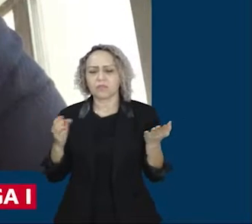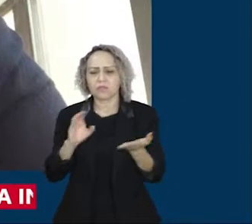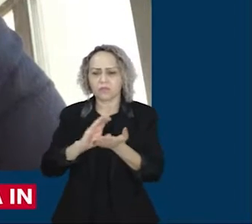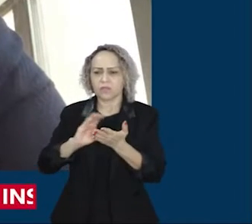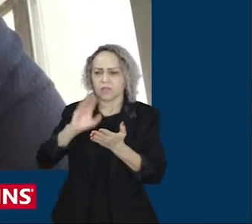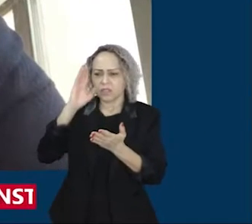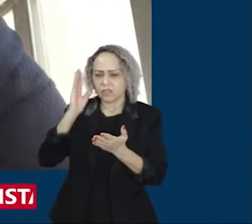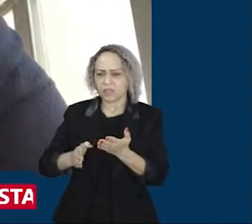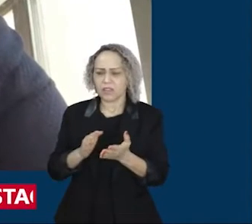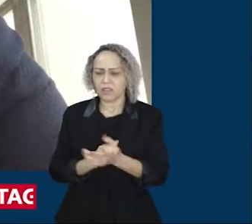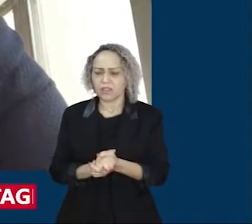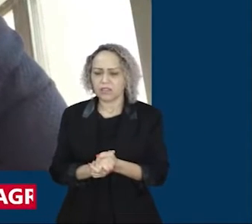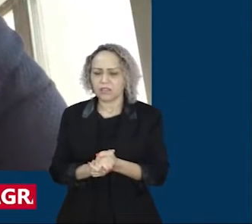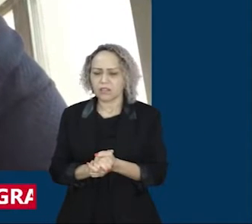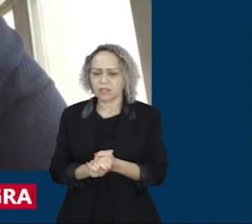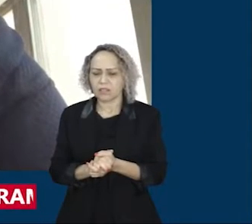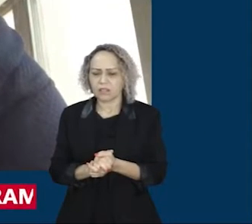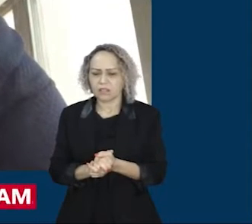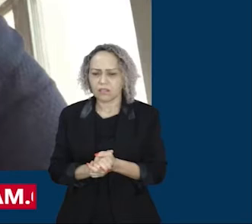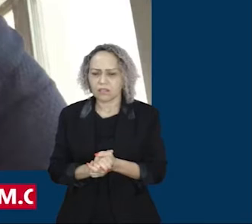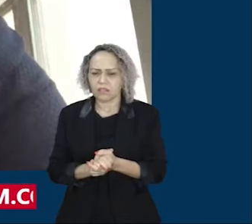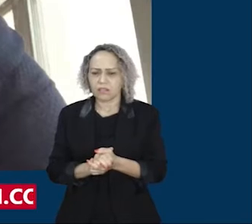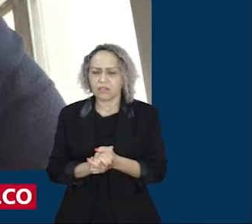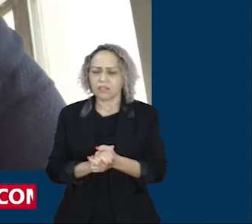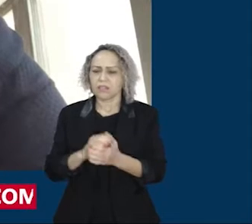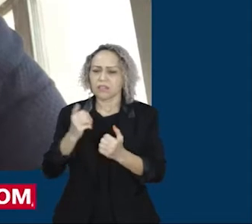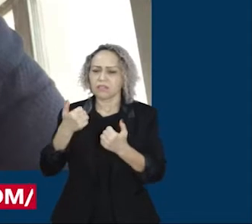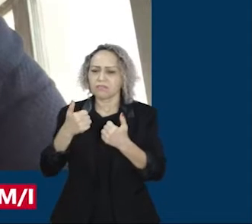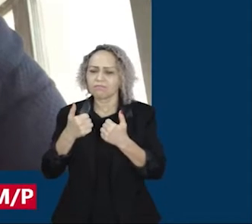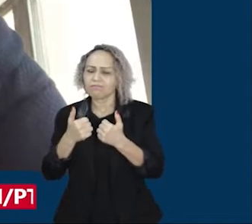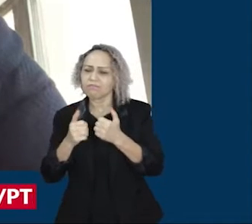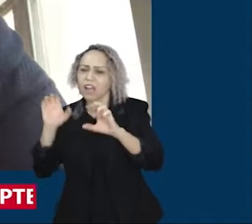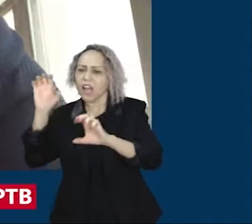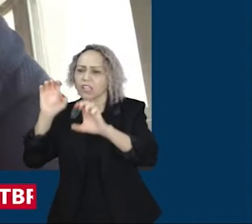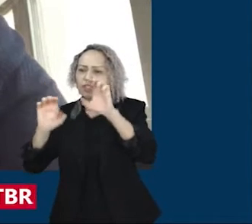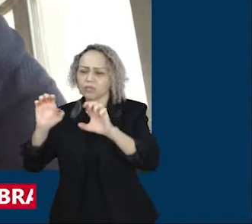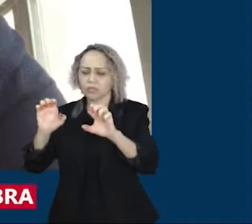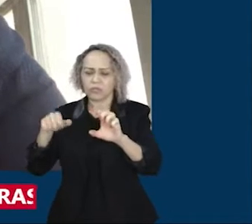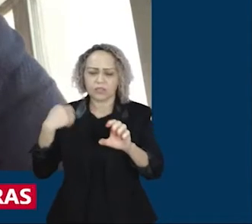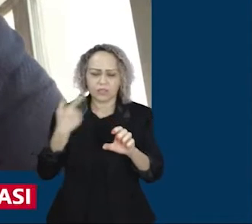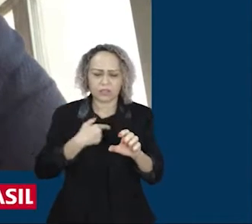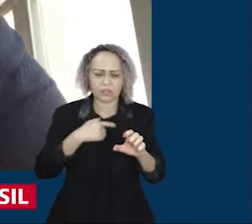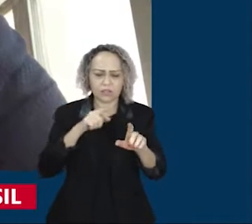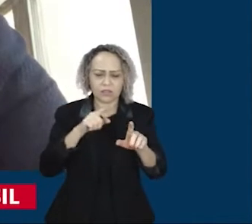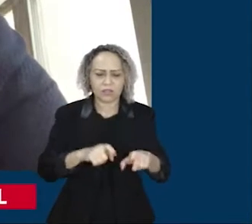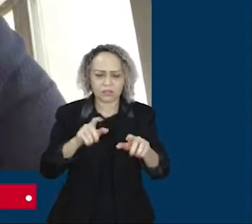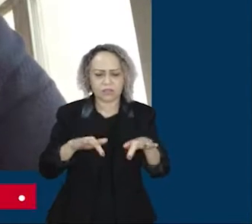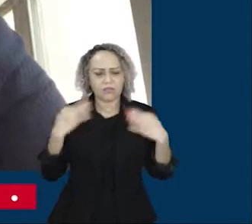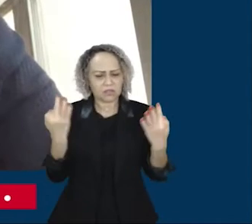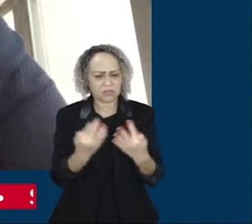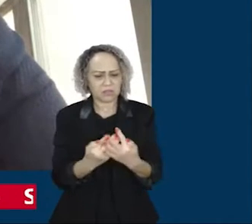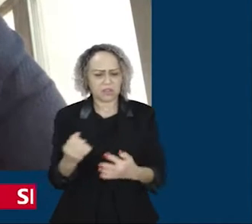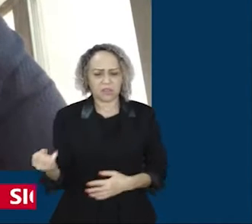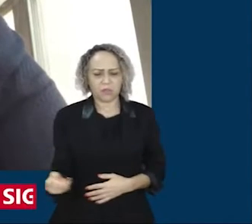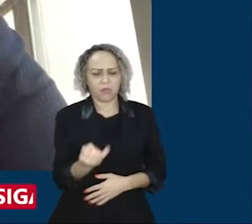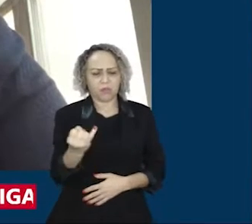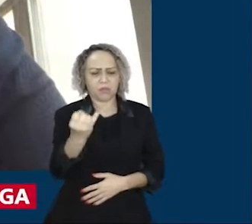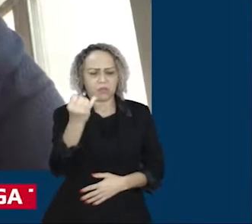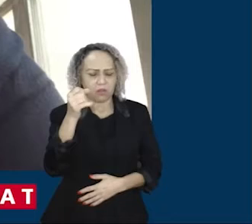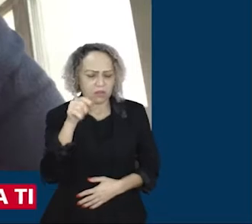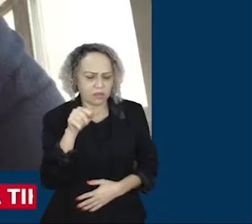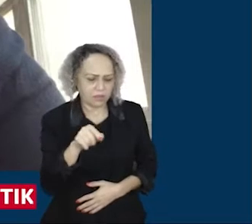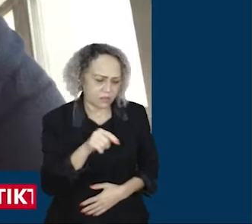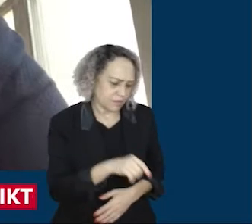questão da estruturação da nossa agricultura familiar, né, que hoje é muito importante, é um